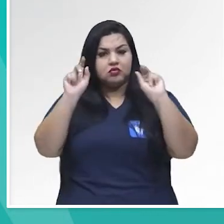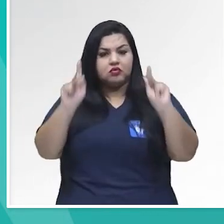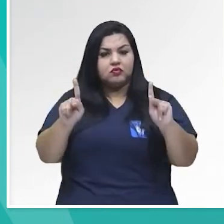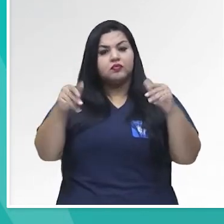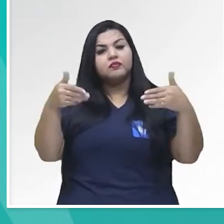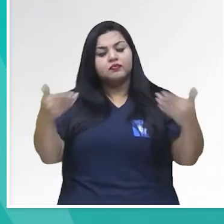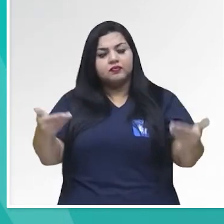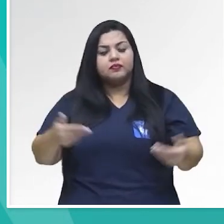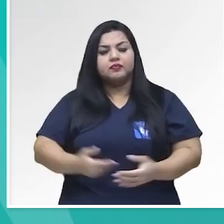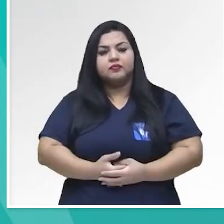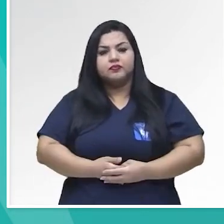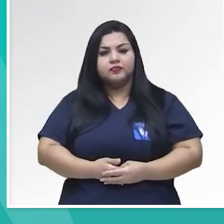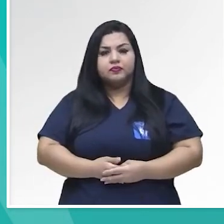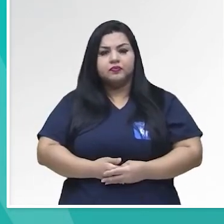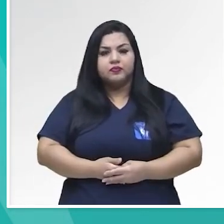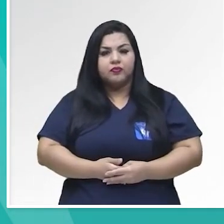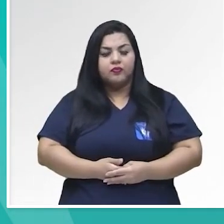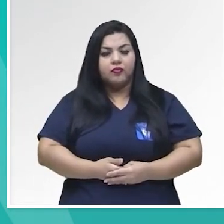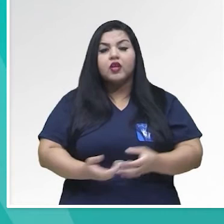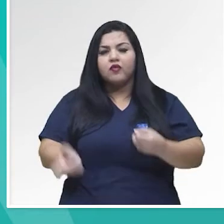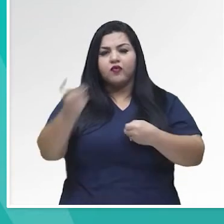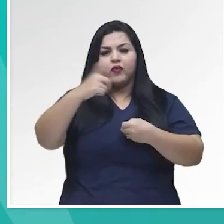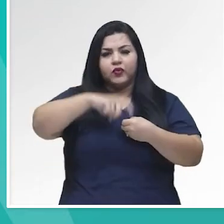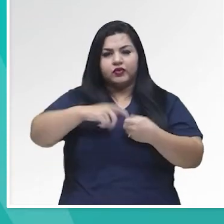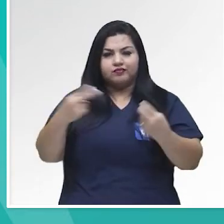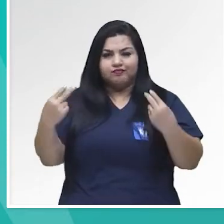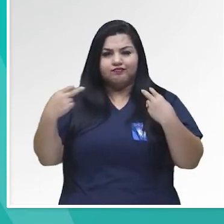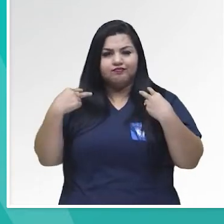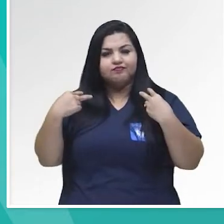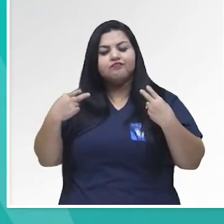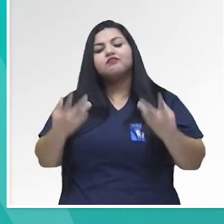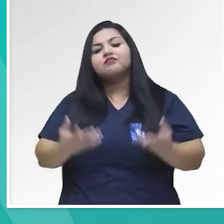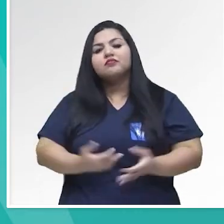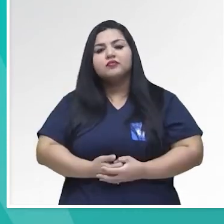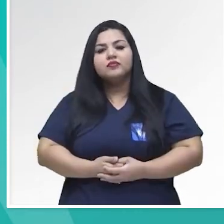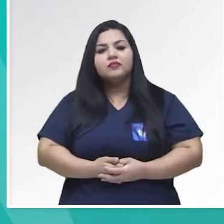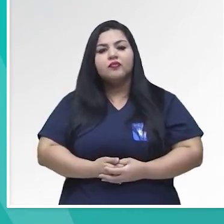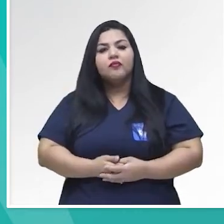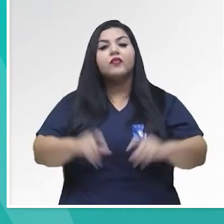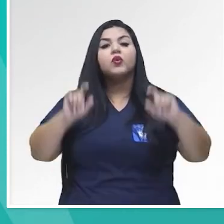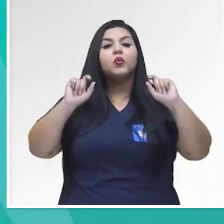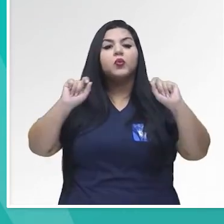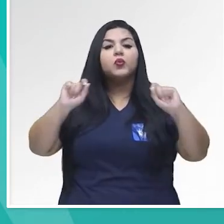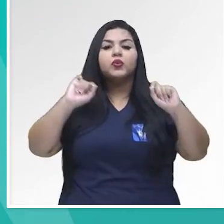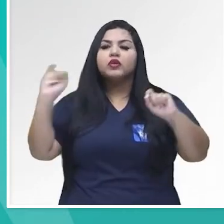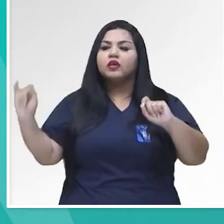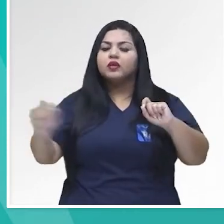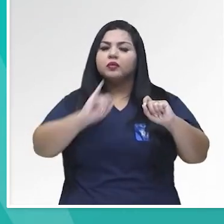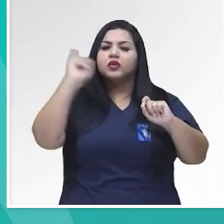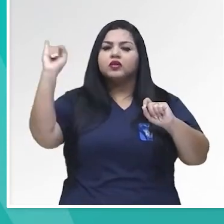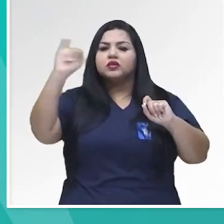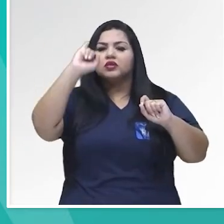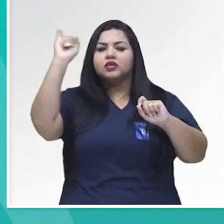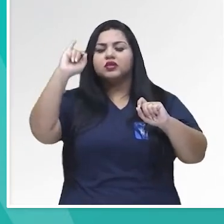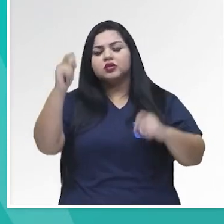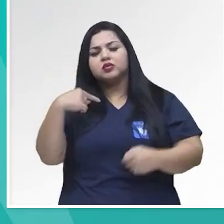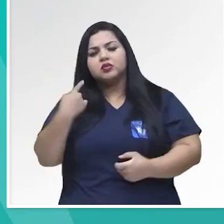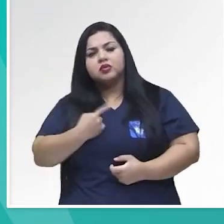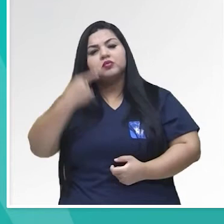Então, voltando aqui para mim, o que é importante até agora nós